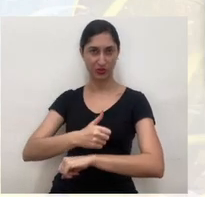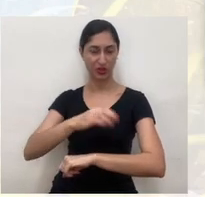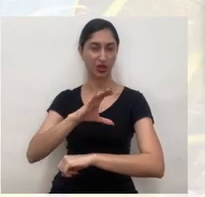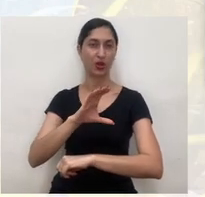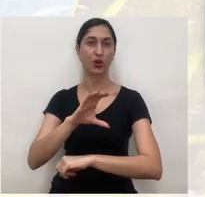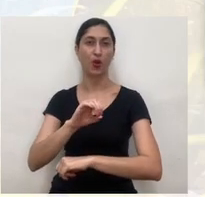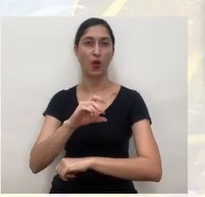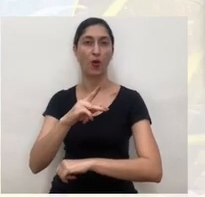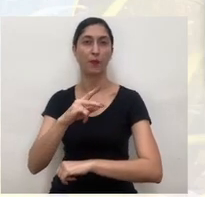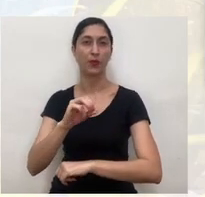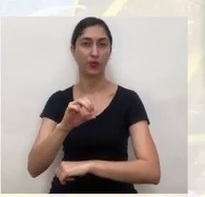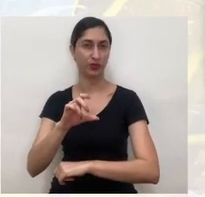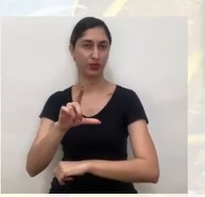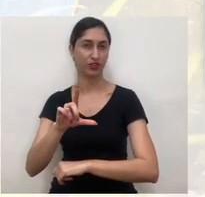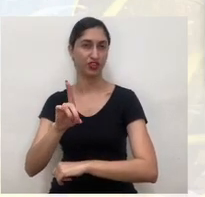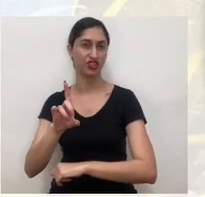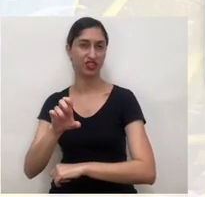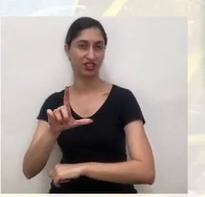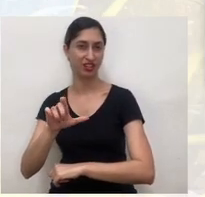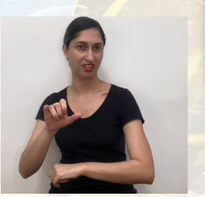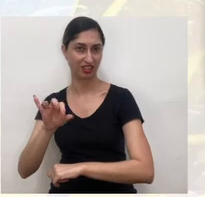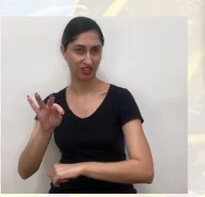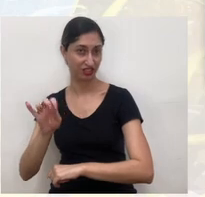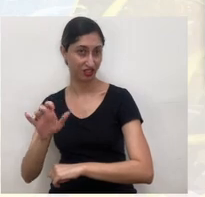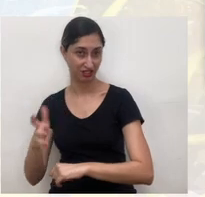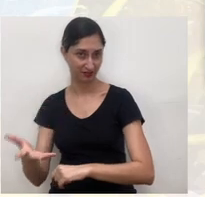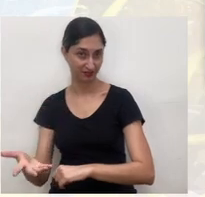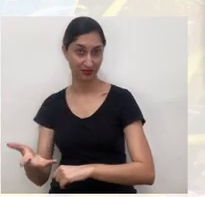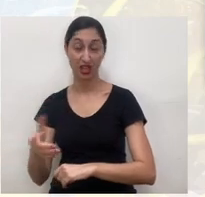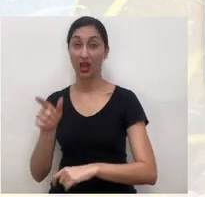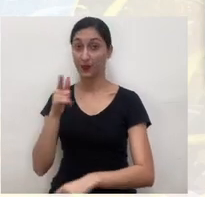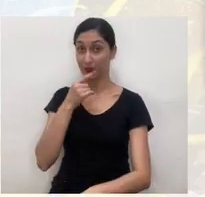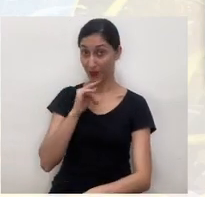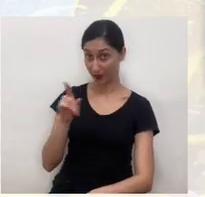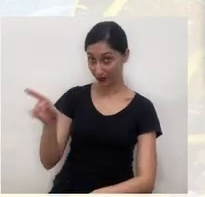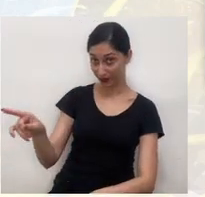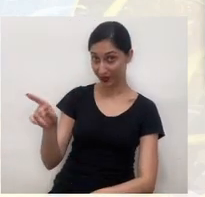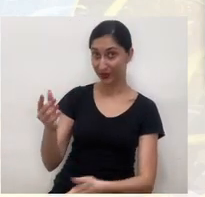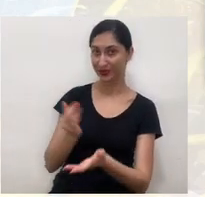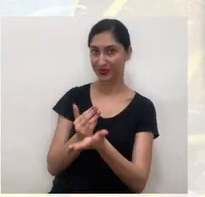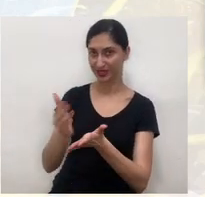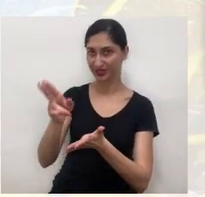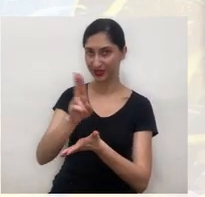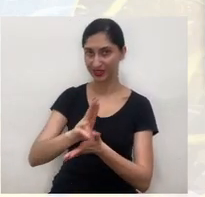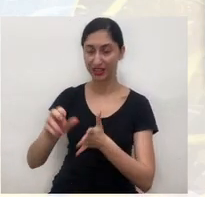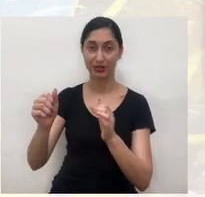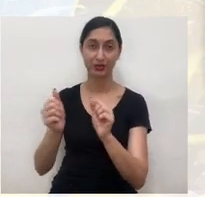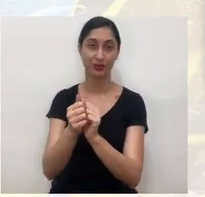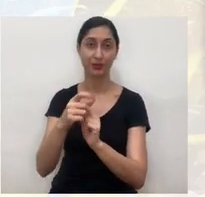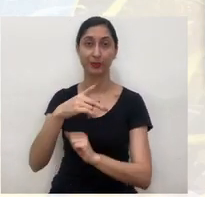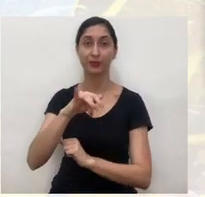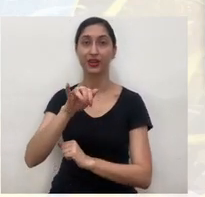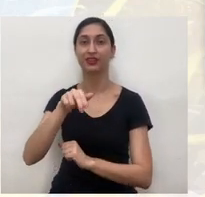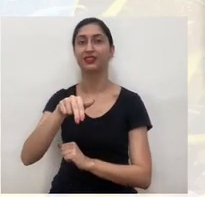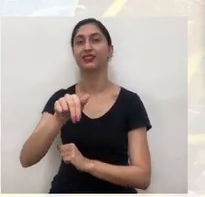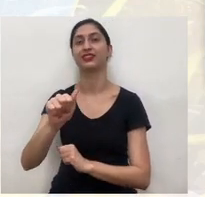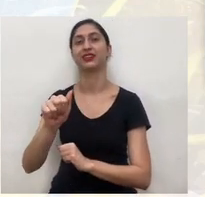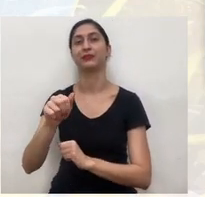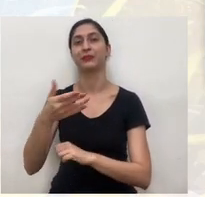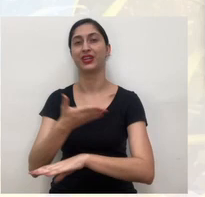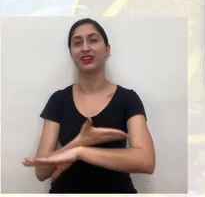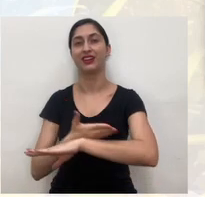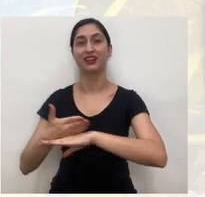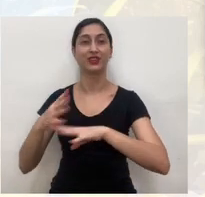orquídea. O Burle Marx usou, e depois que ele passou a usar, com aquelas painas brancas, todo mundo passou a usar também e